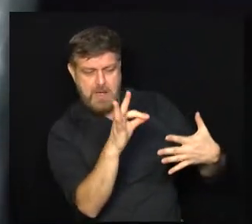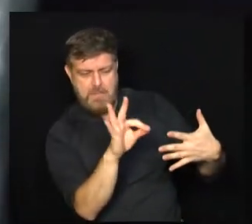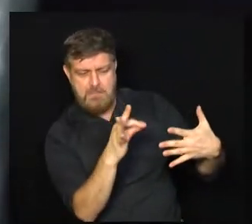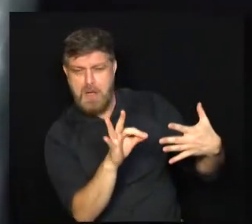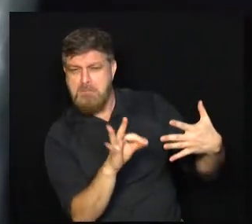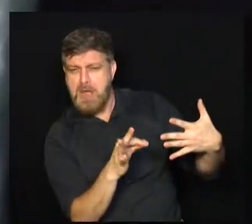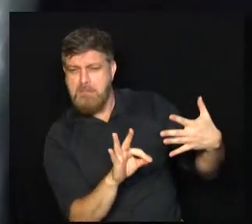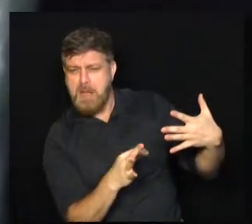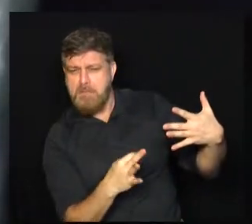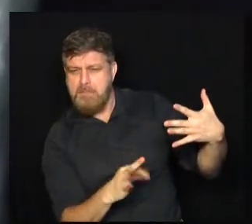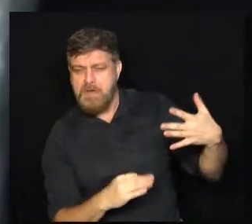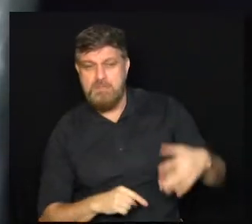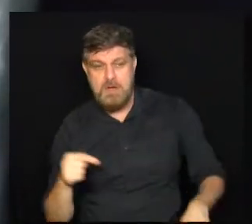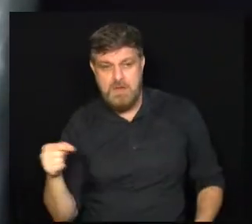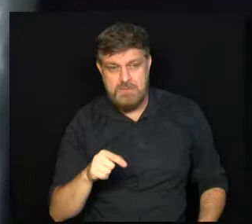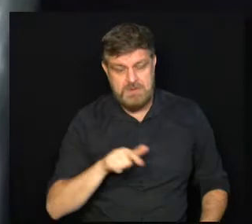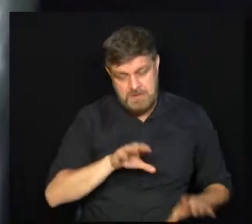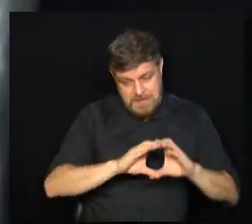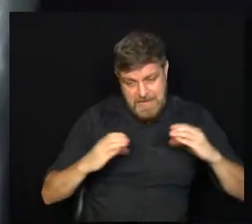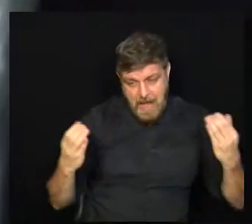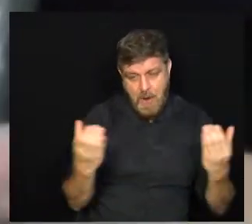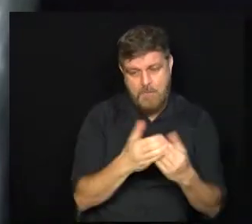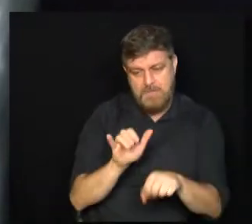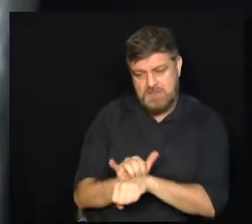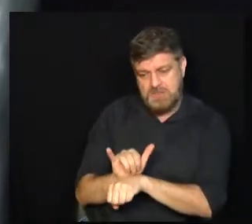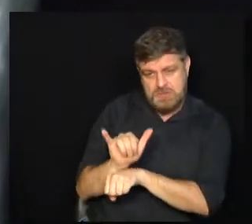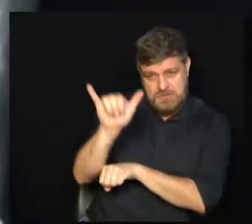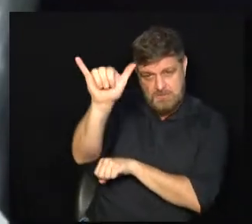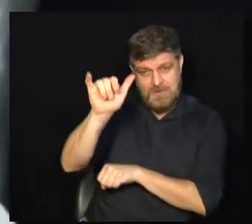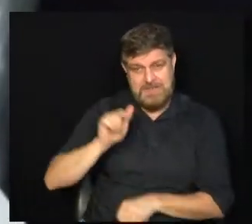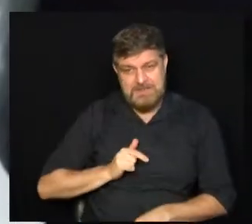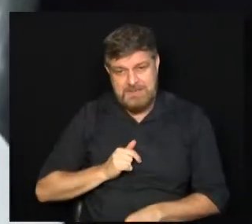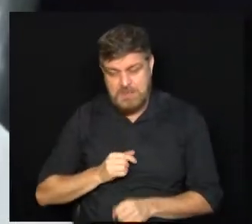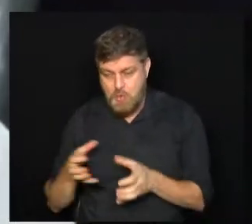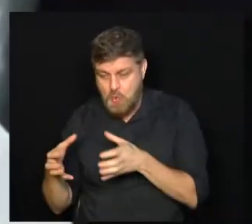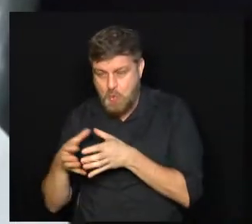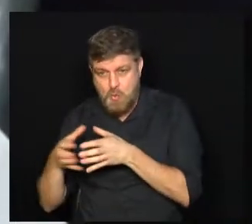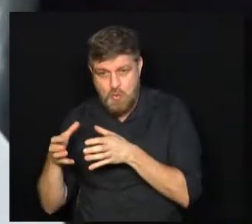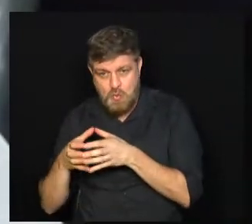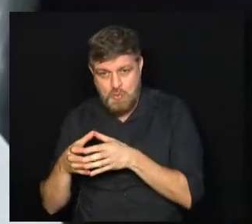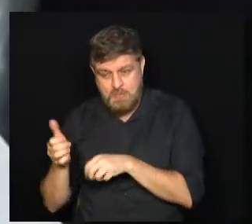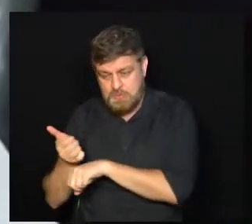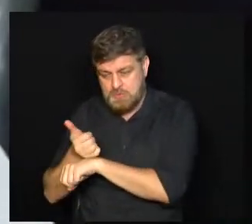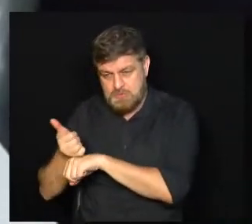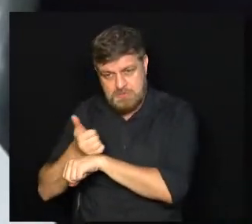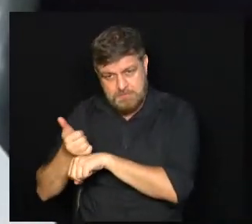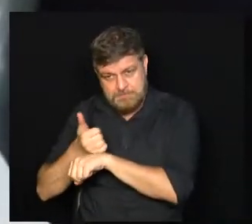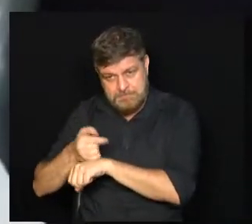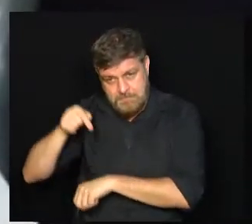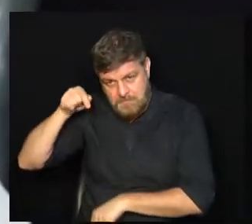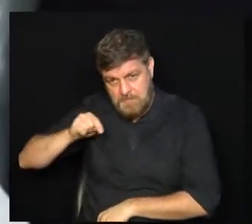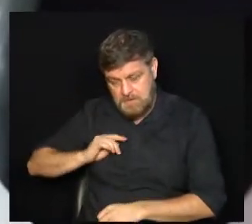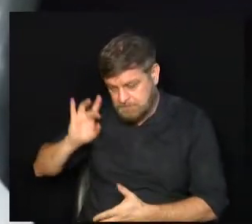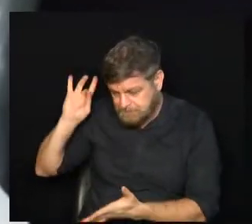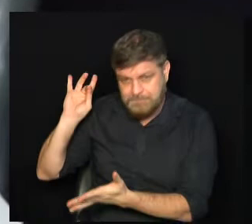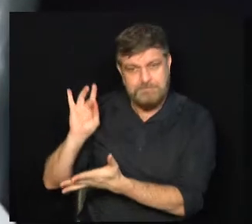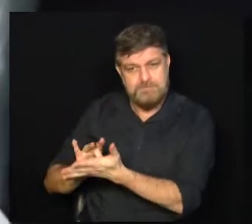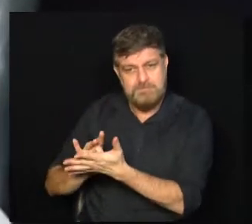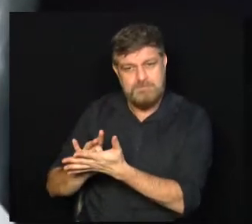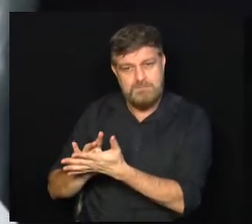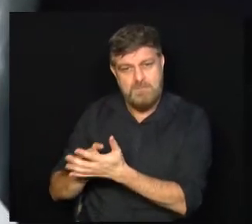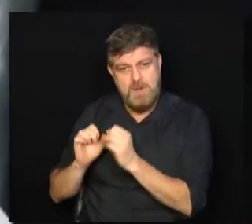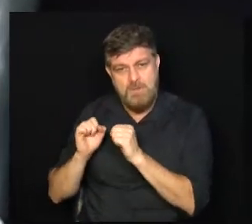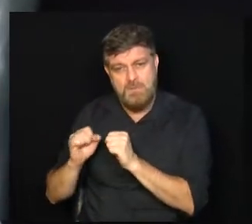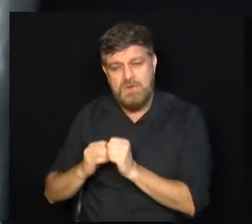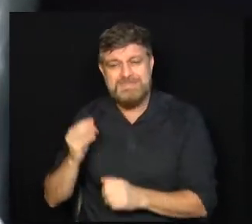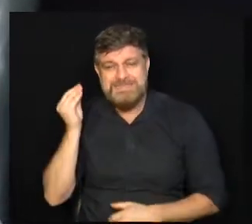Ou seja, dentro da companhia aérea, uma parte dos tripulantes, eles são assim autorizados a